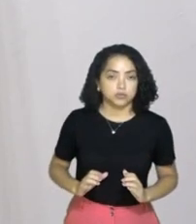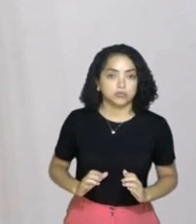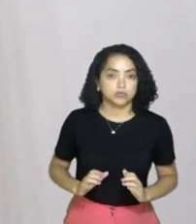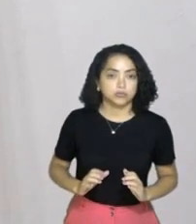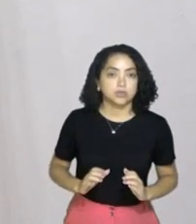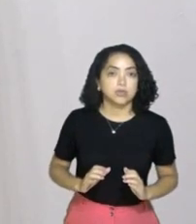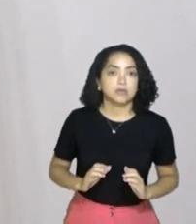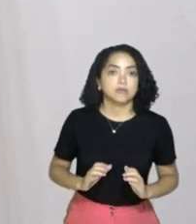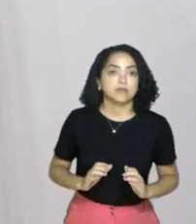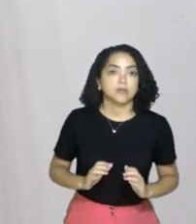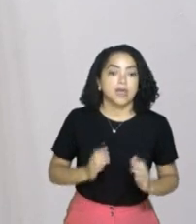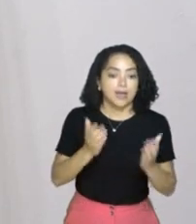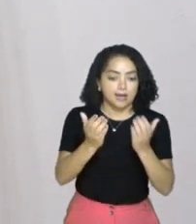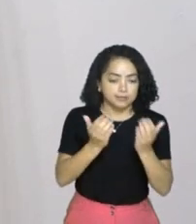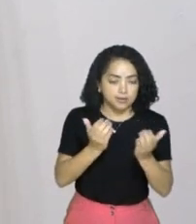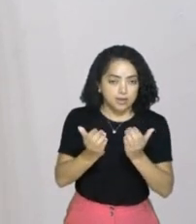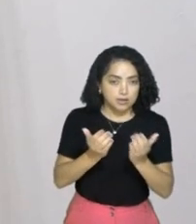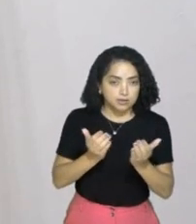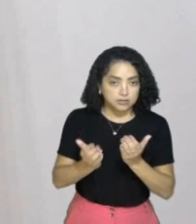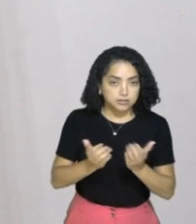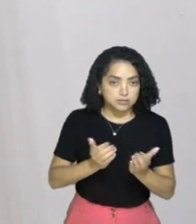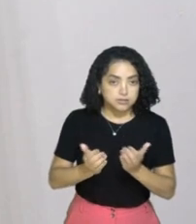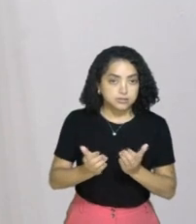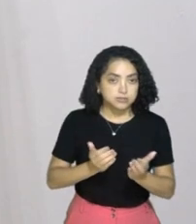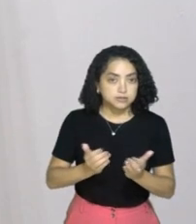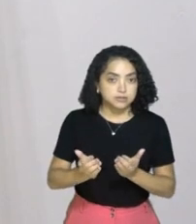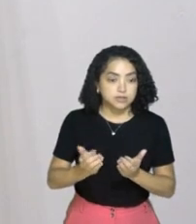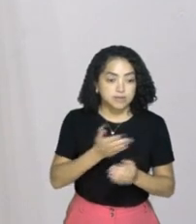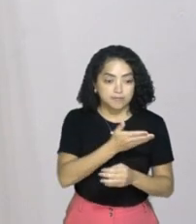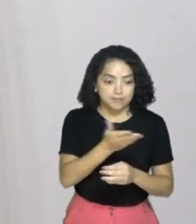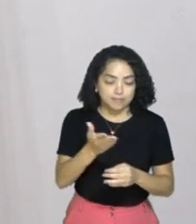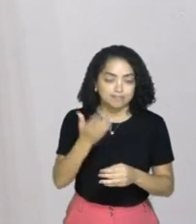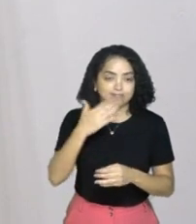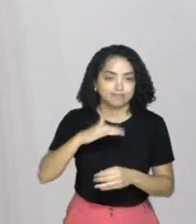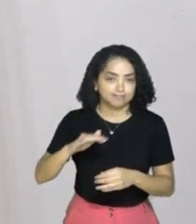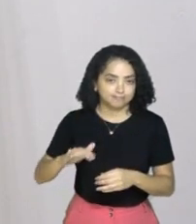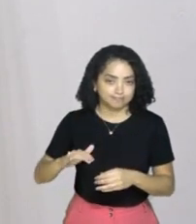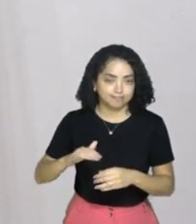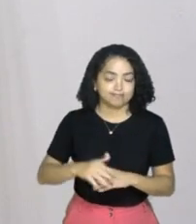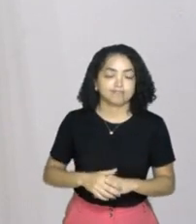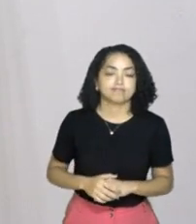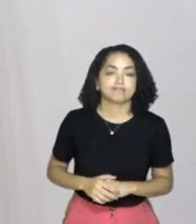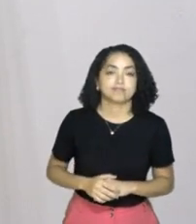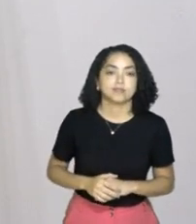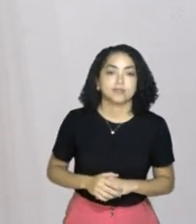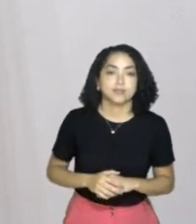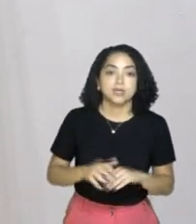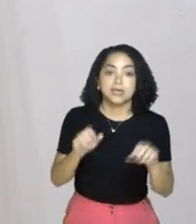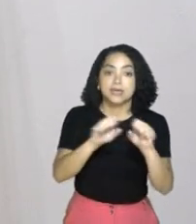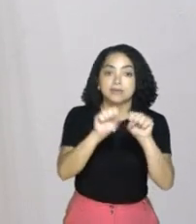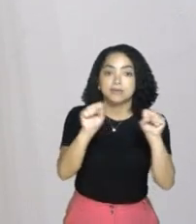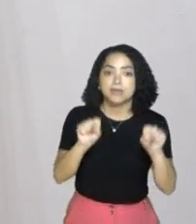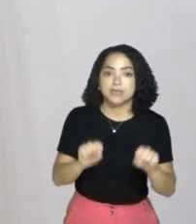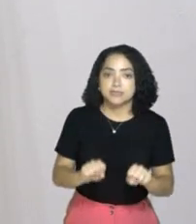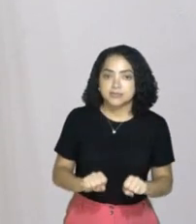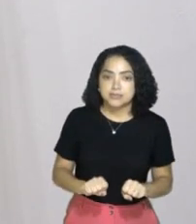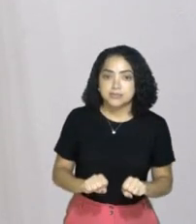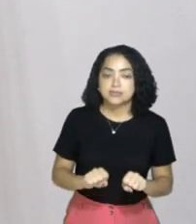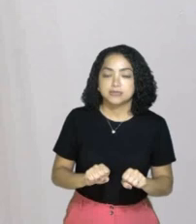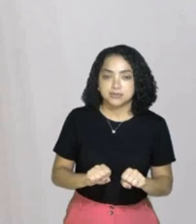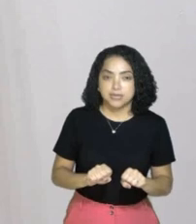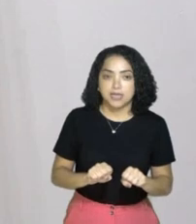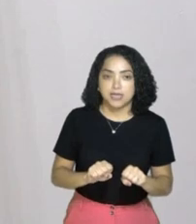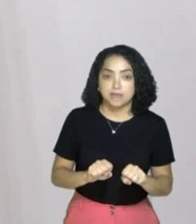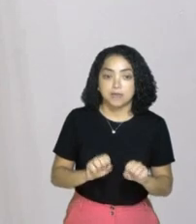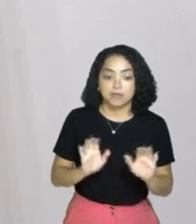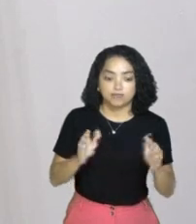análise de comportamento aplicado para essas crianças e este sistema é para crianças